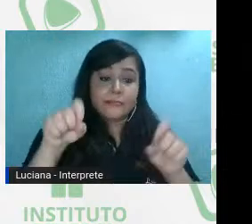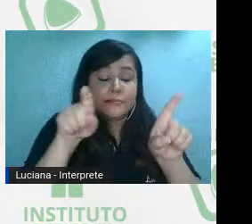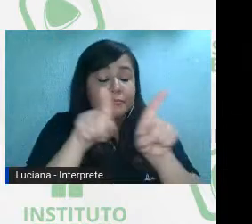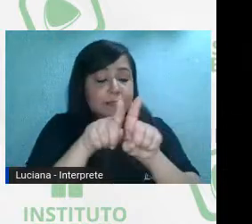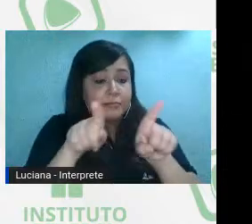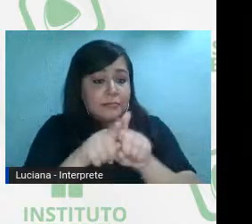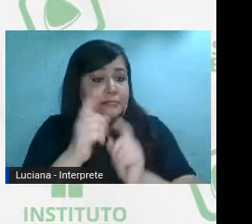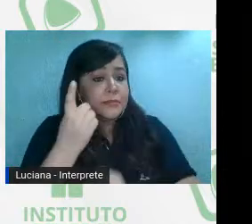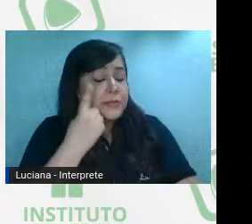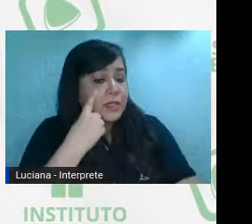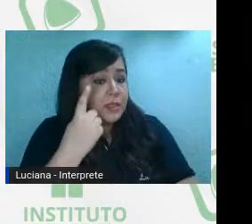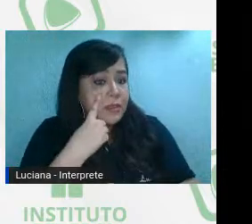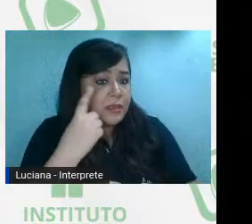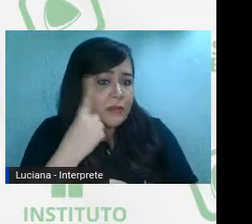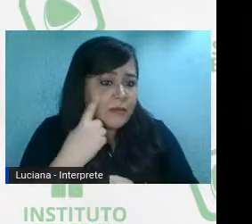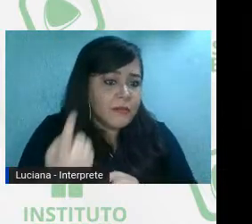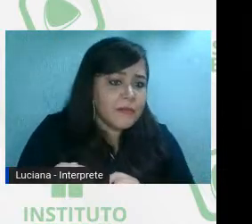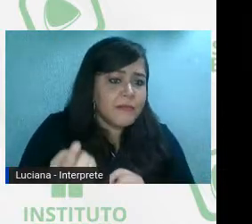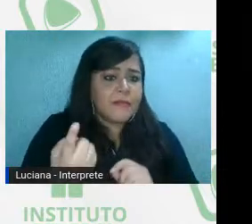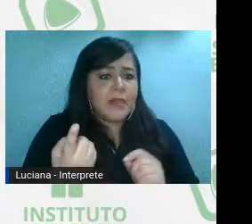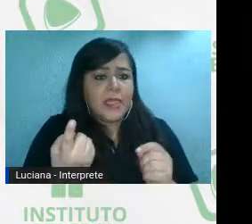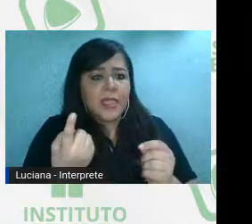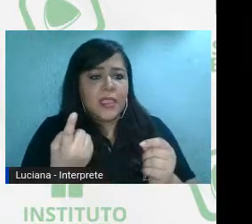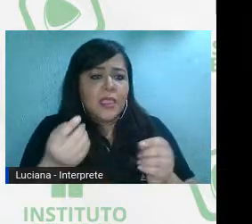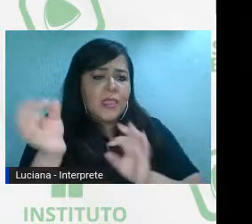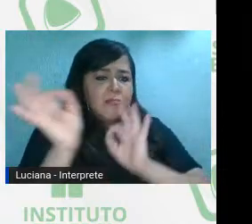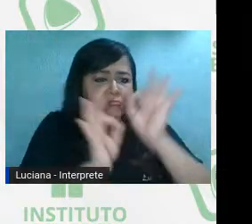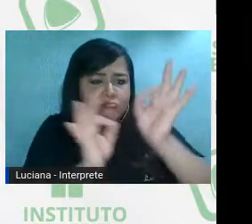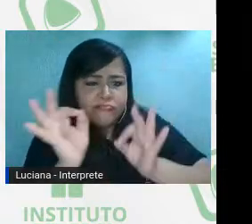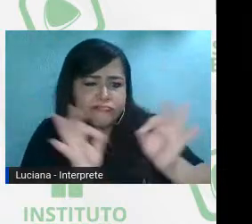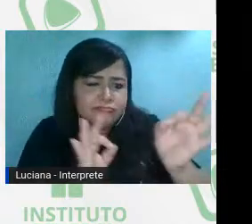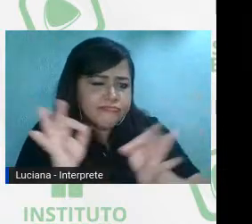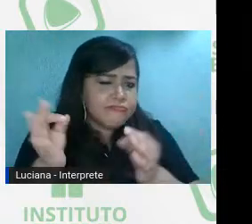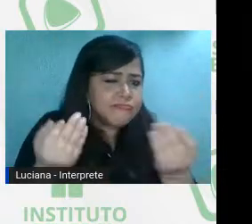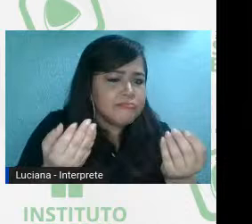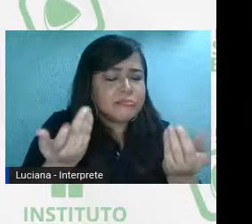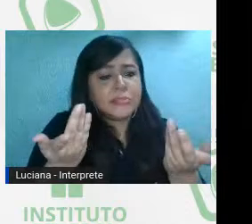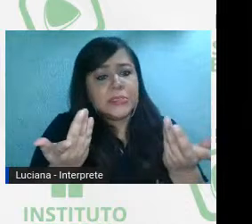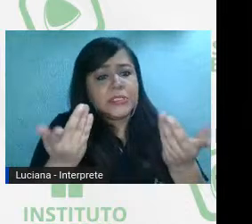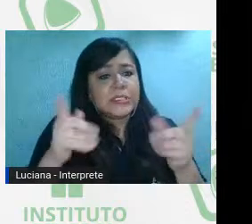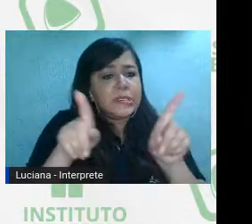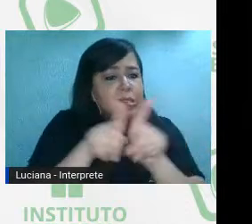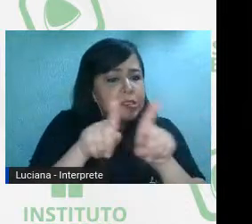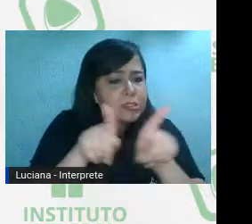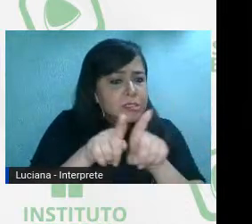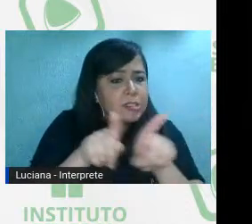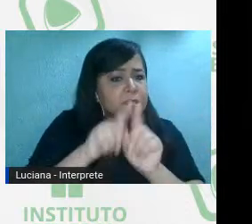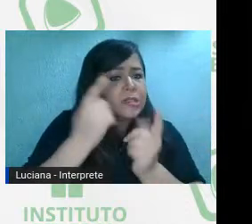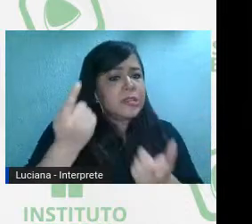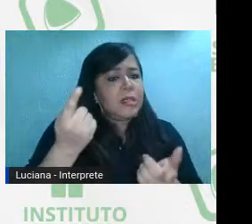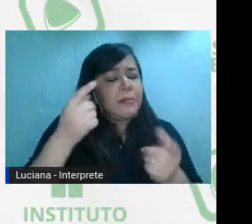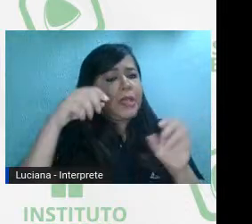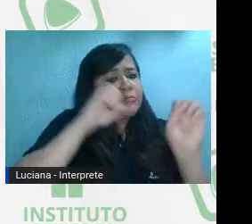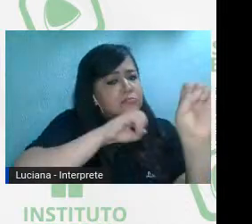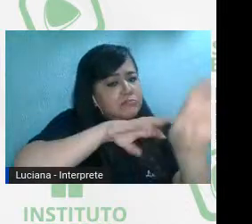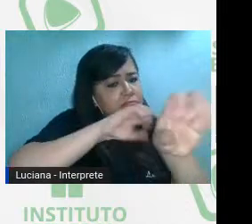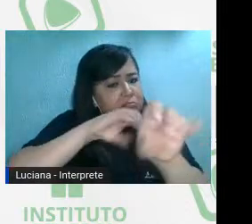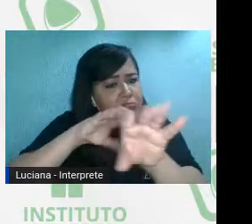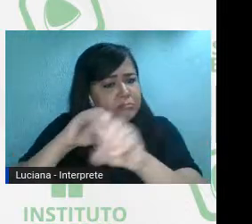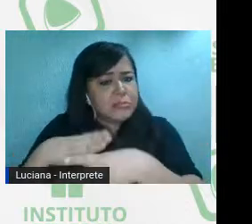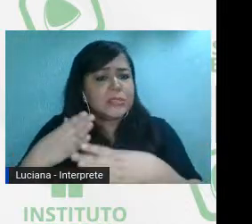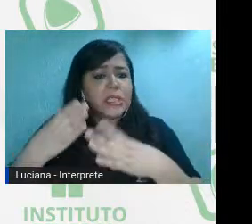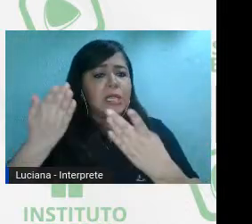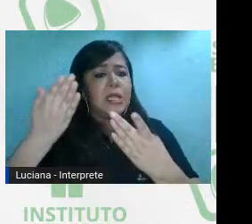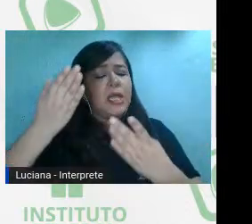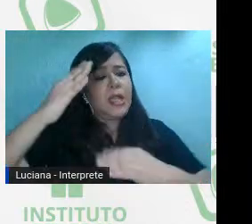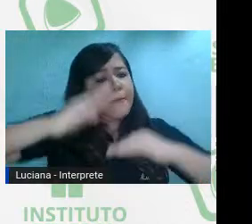possibilidades dentro do campo tecnológico para trazermos para as nossas aulas, para melhor preparar essas mesmas